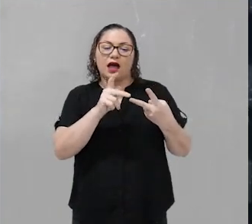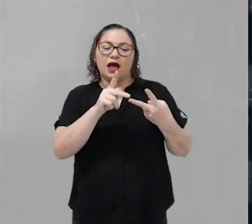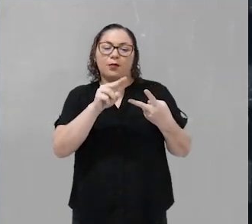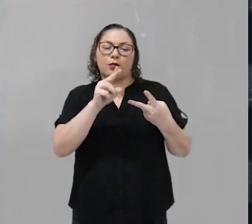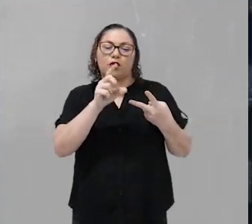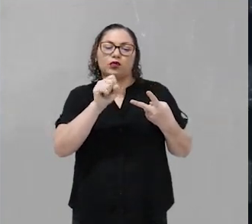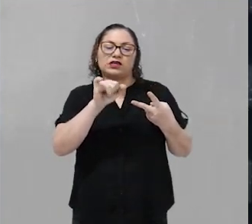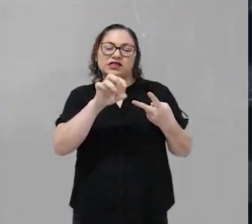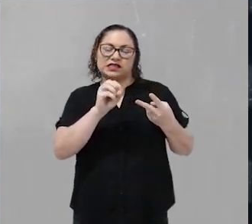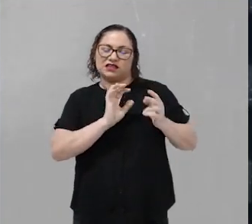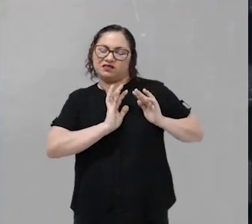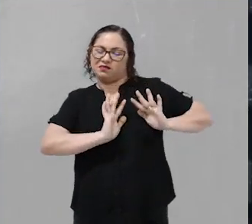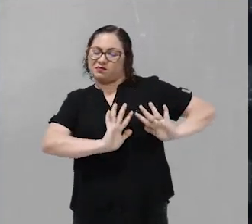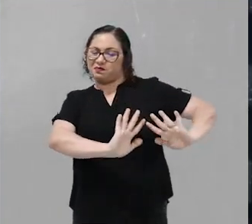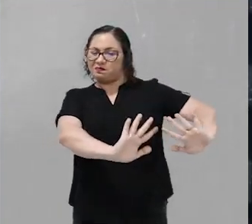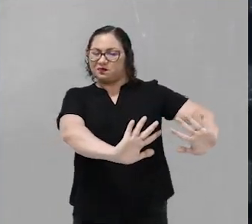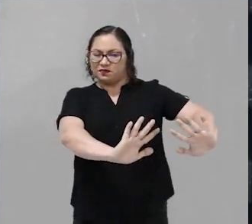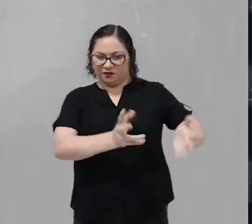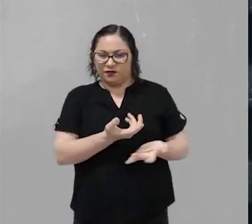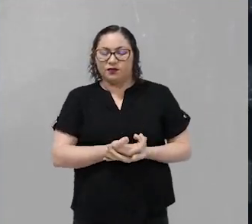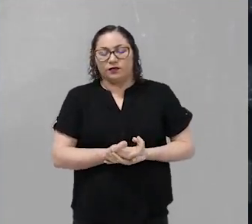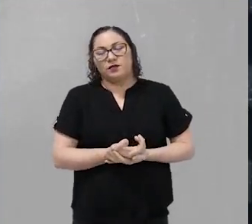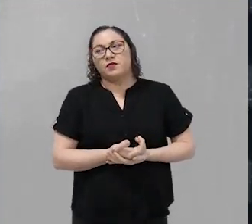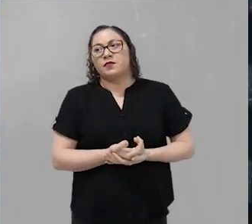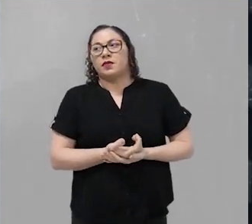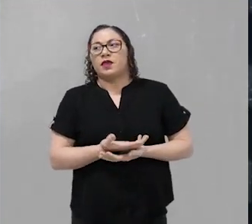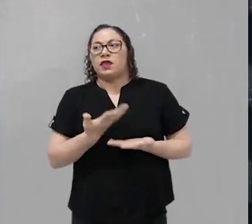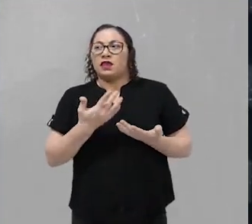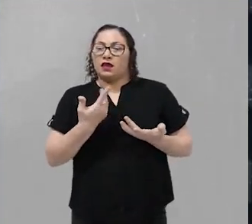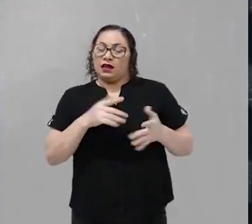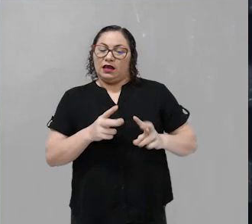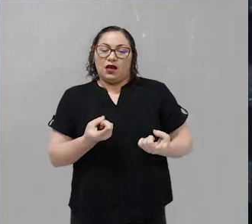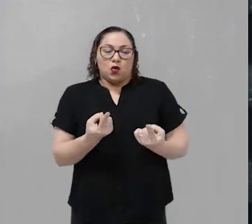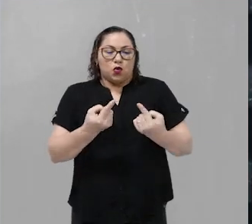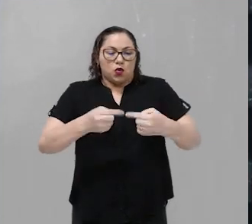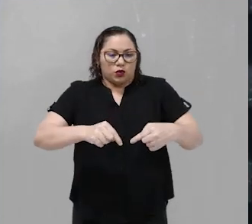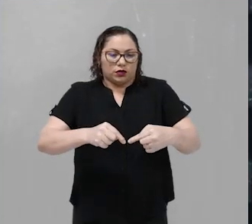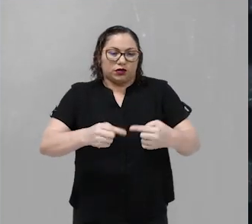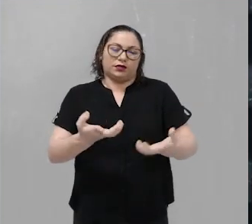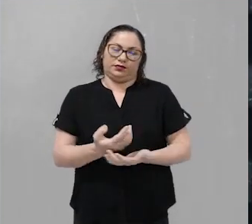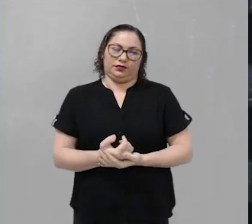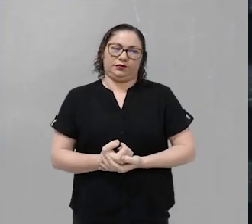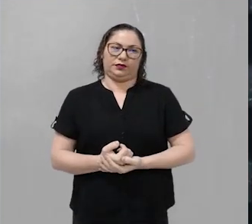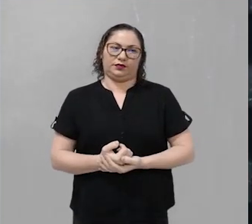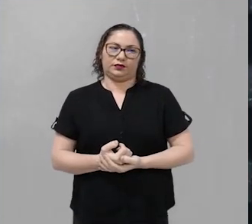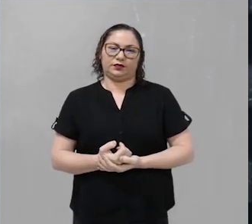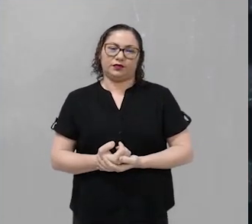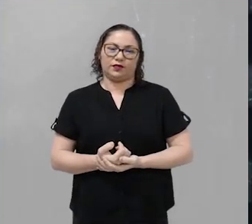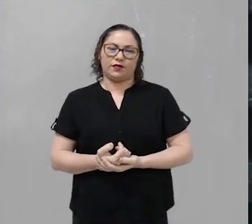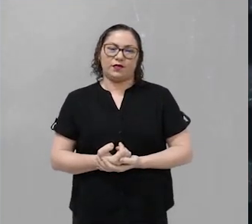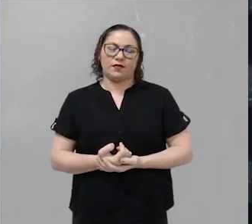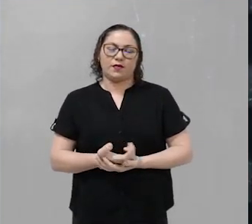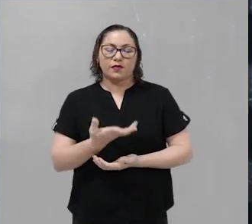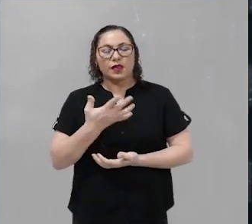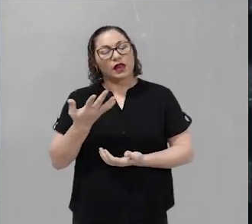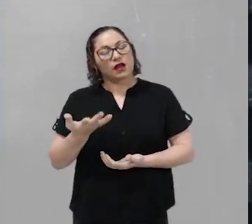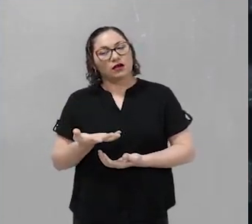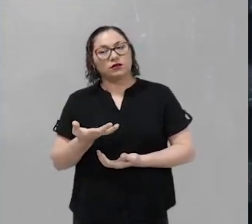Repulsivo vem da ideia de repulsa, né? Que é o contrário de atração. Então, existem